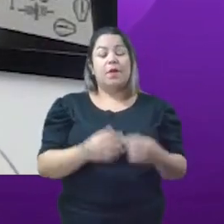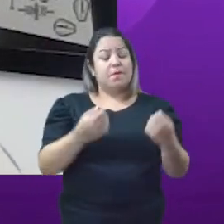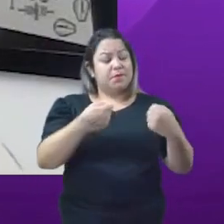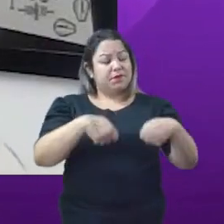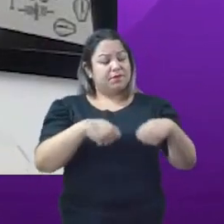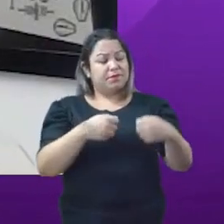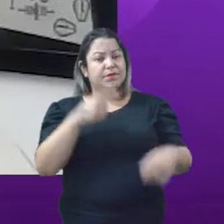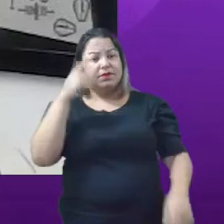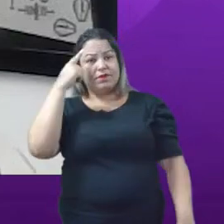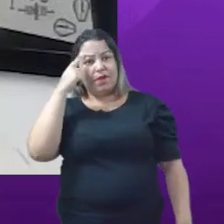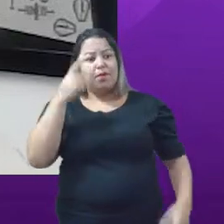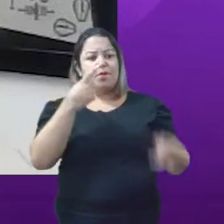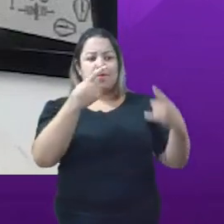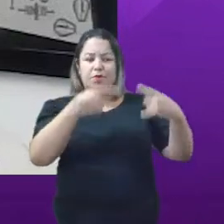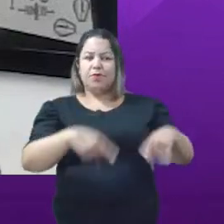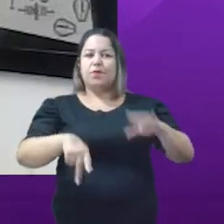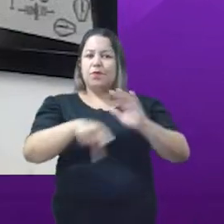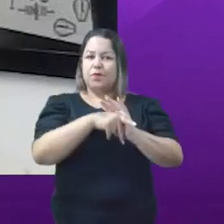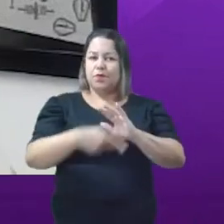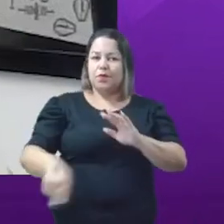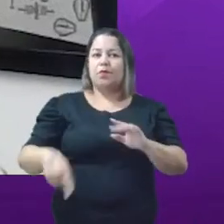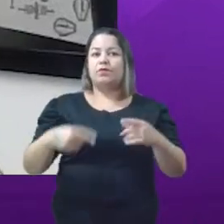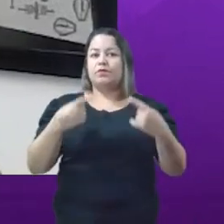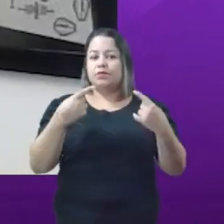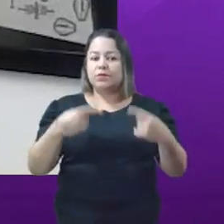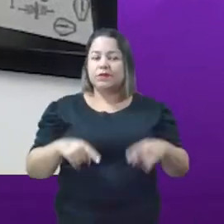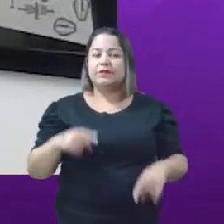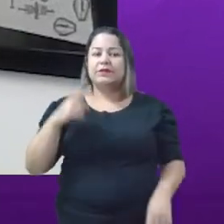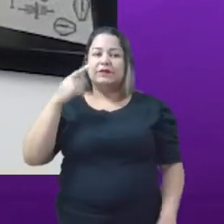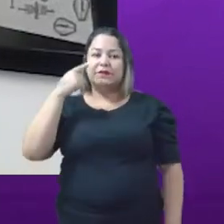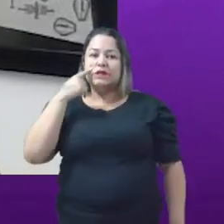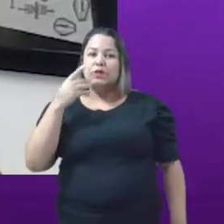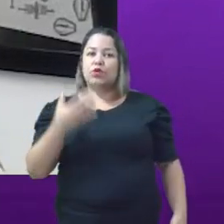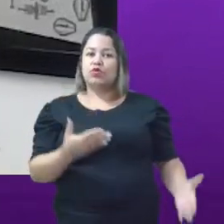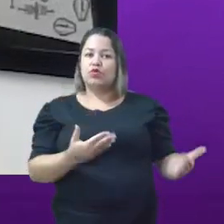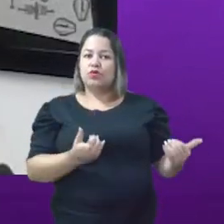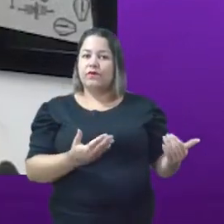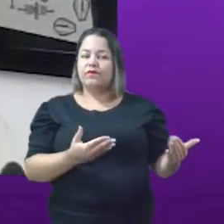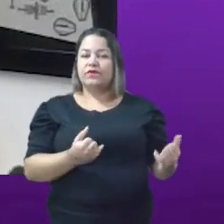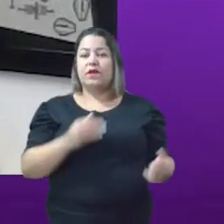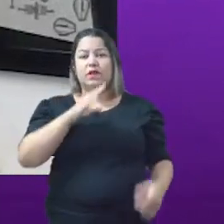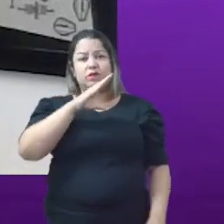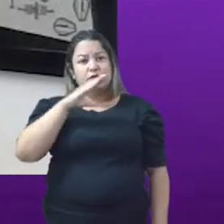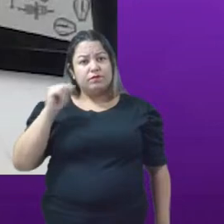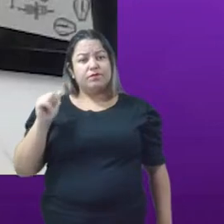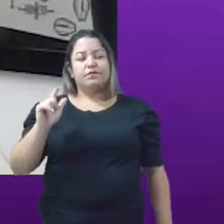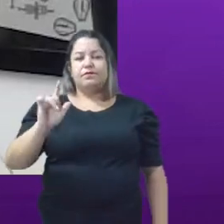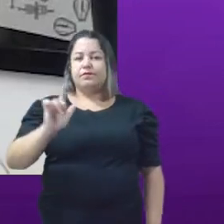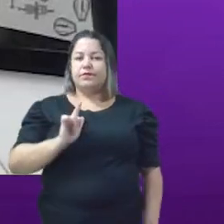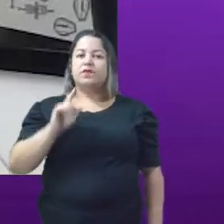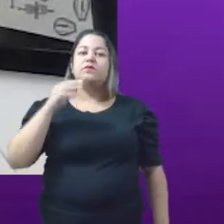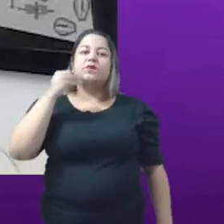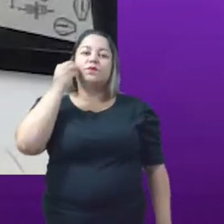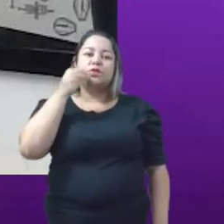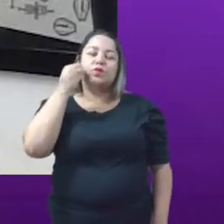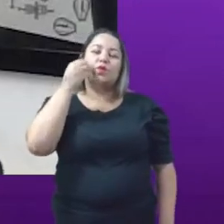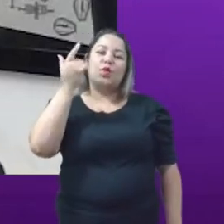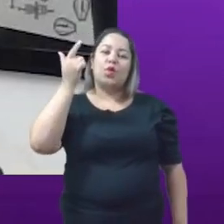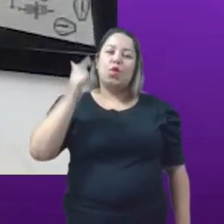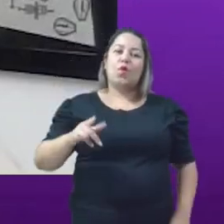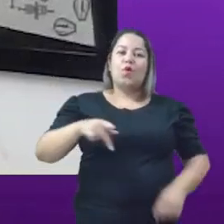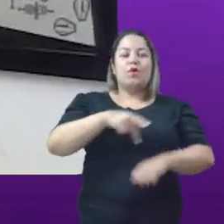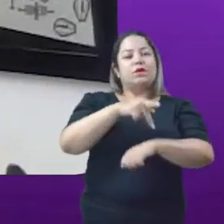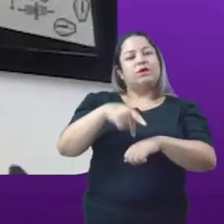pensar em políticas públicas que se atentem na educação de jovens e adultos, né? Já existem experimentos em outros países